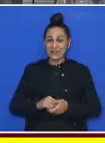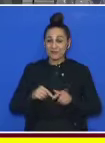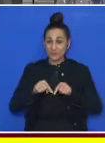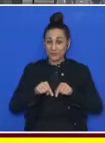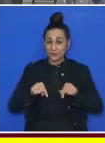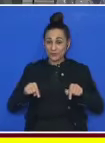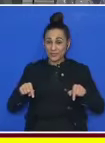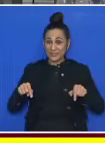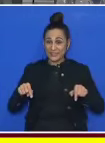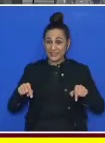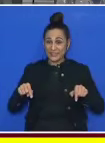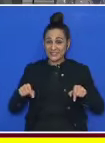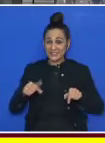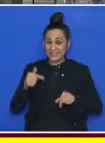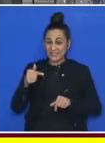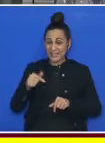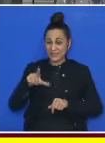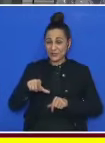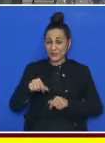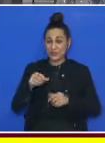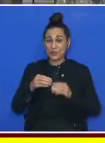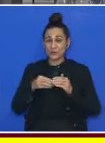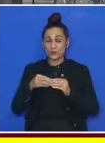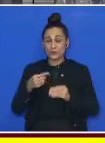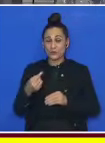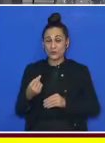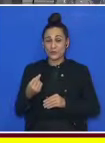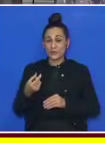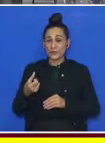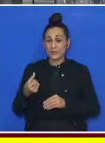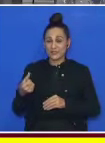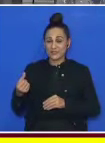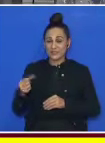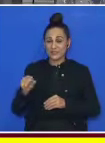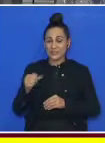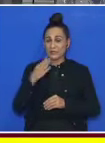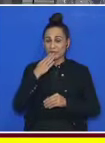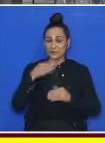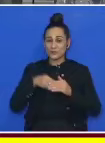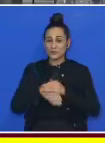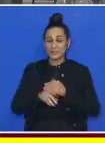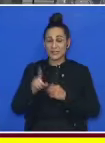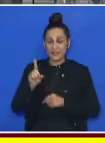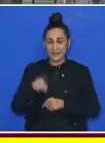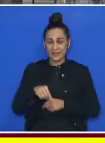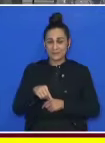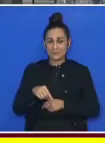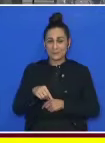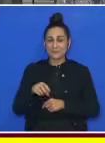Vamos conferir. As 7 dezenas sorteadas no concurso 1668 da Time Mania foram